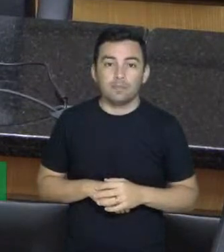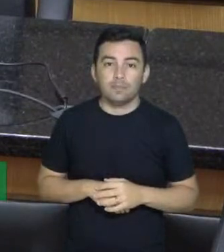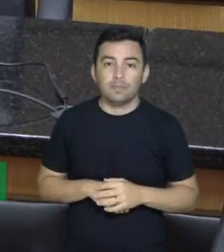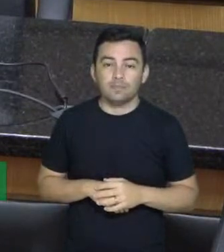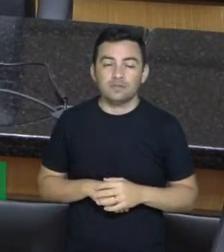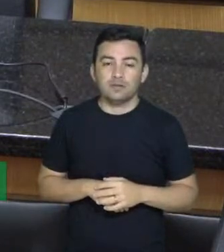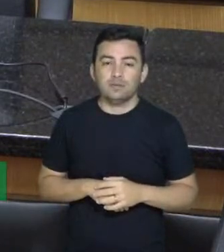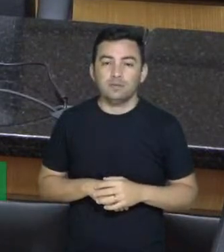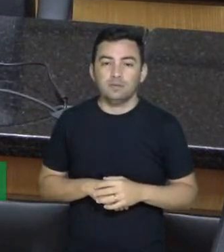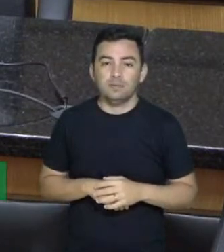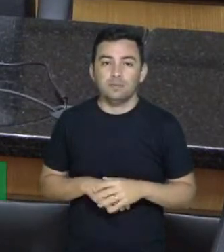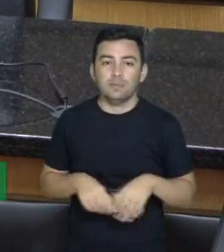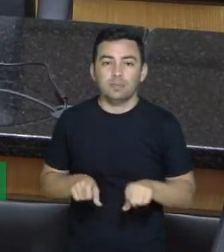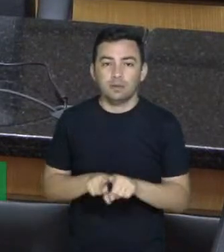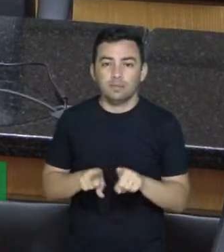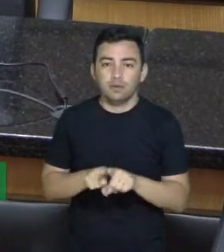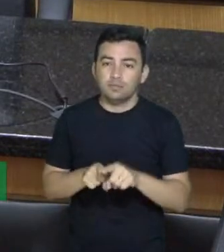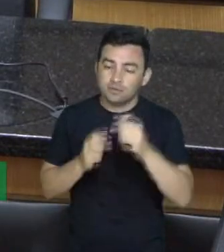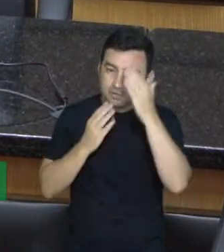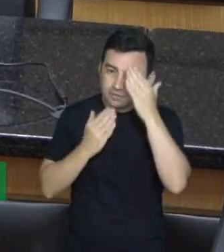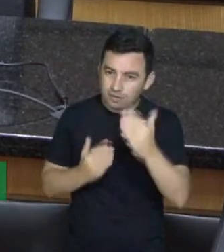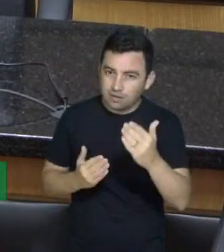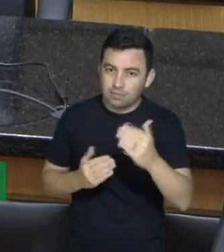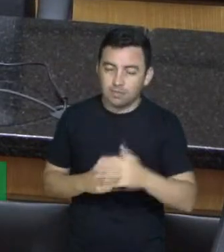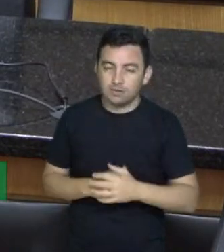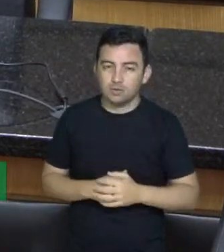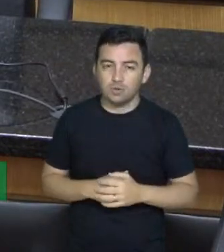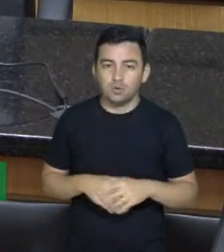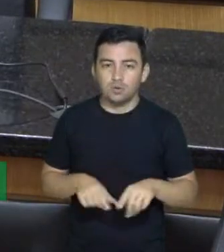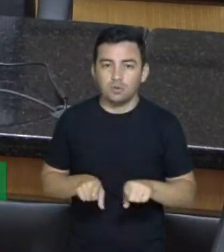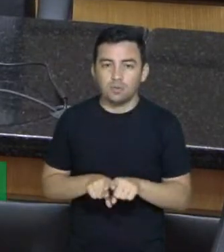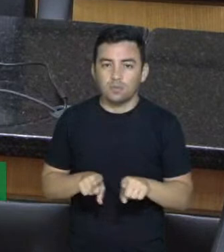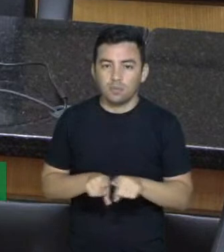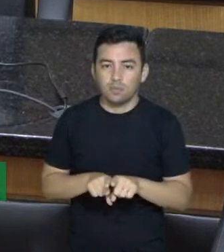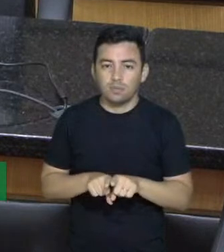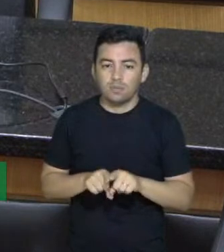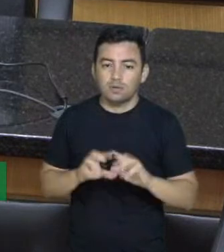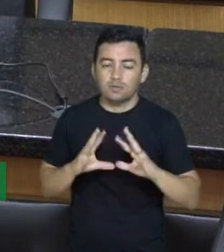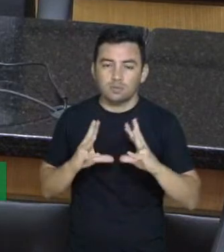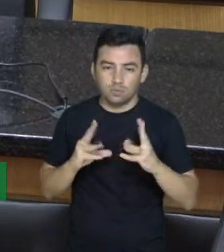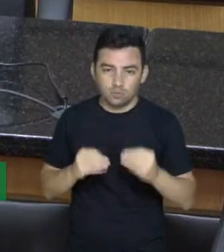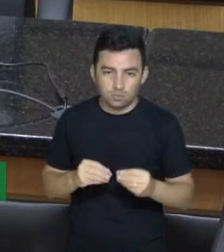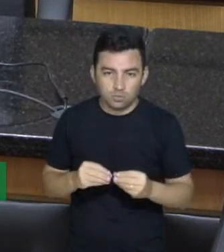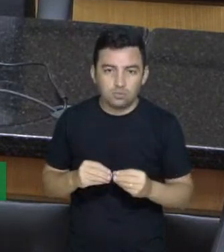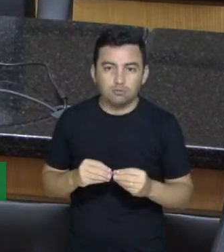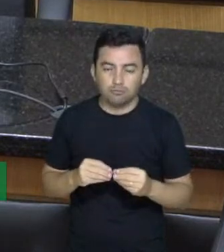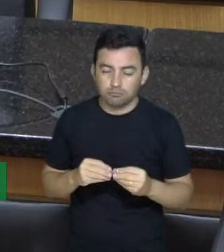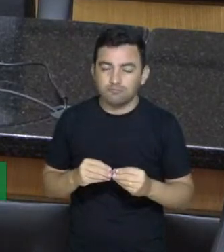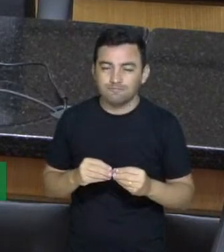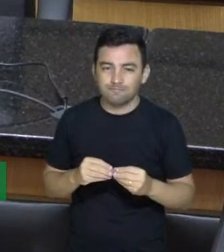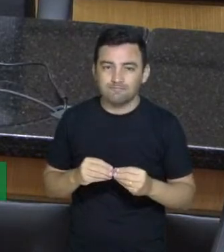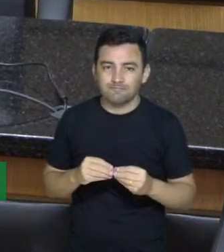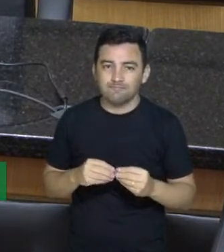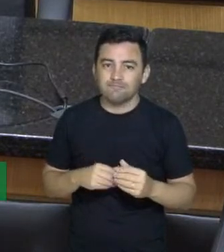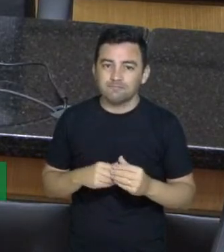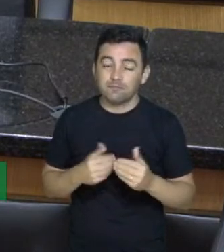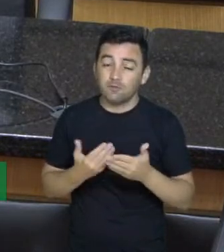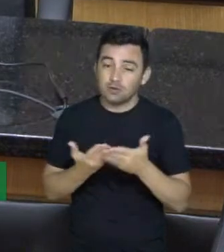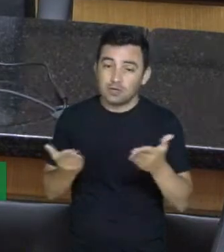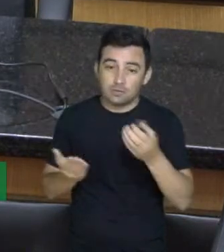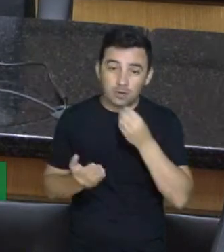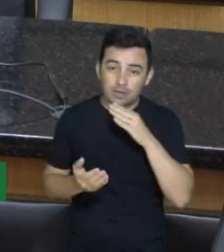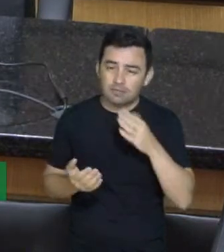deputado Napoleão, obrigado por conceder a parte, boa tarde a todos os demais deputados aqui presentes. essa mesma